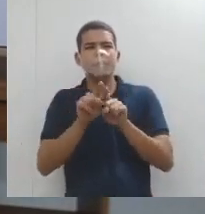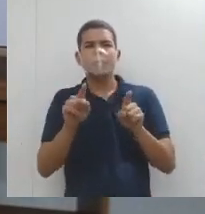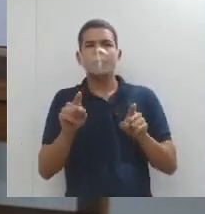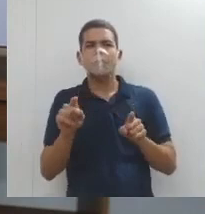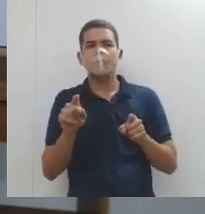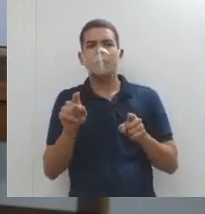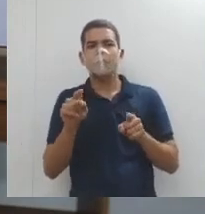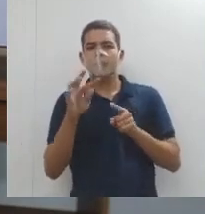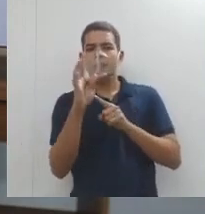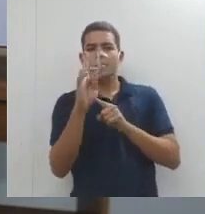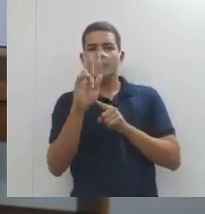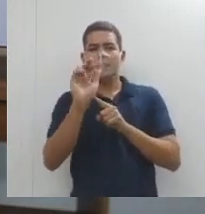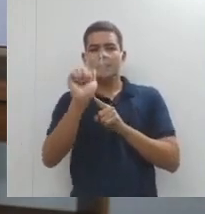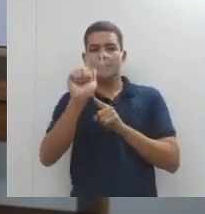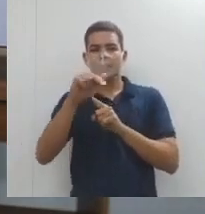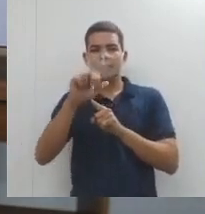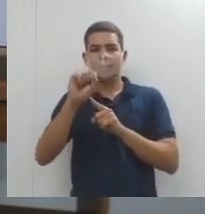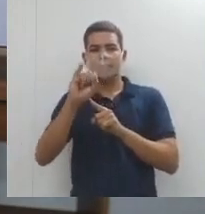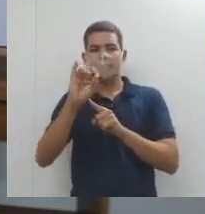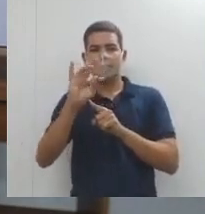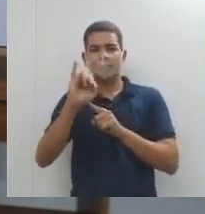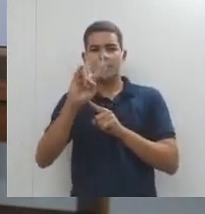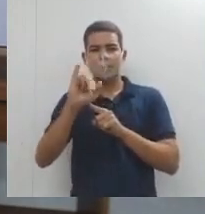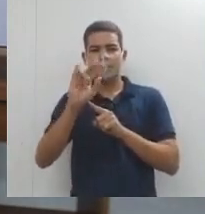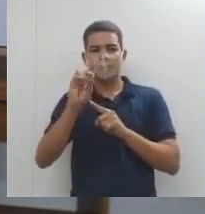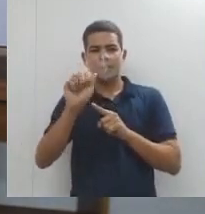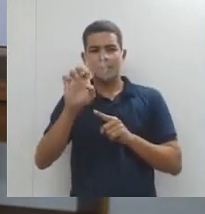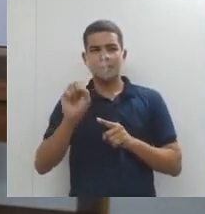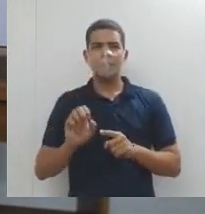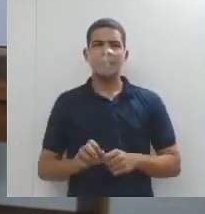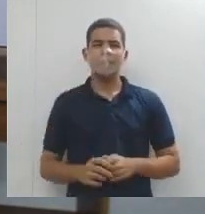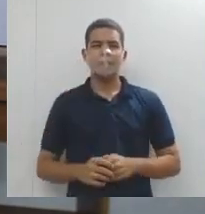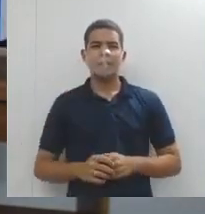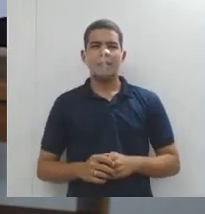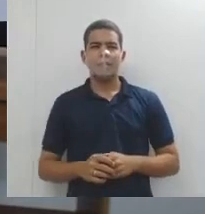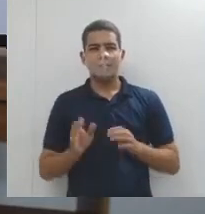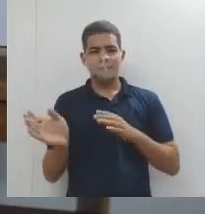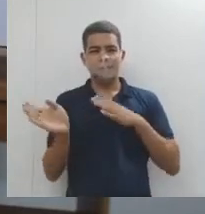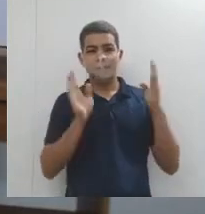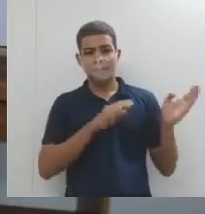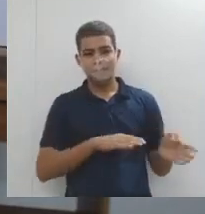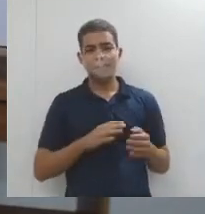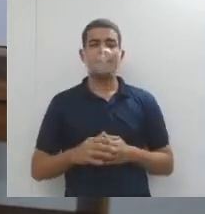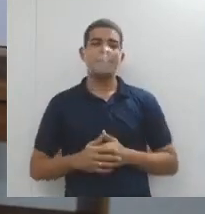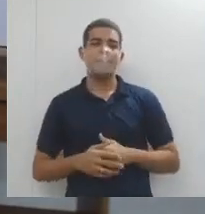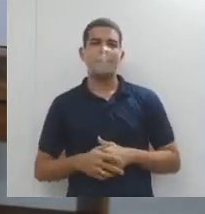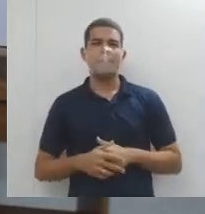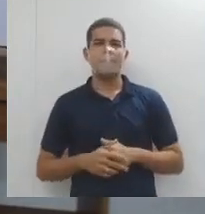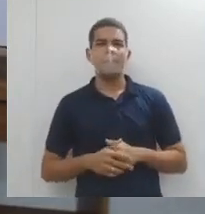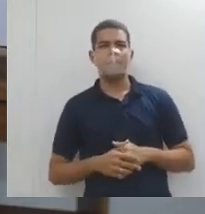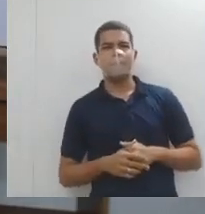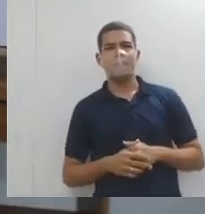nós temos em regência verbal, tá certo? Então, vamos adiante. Só